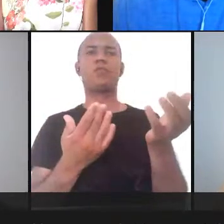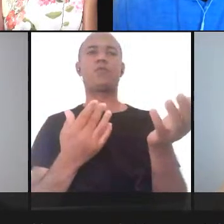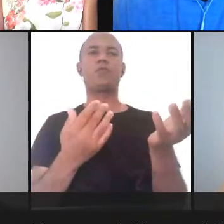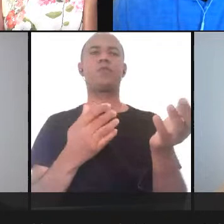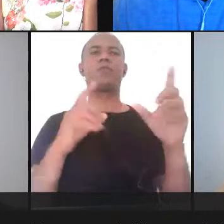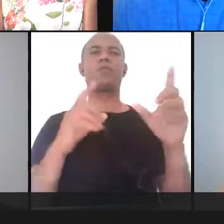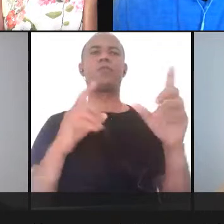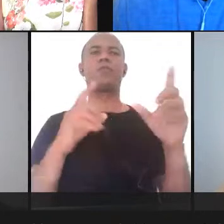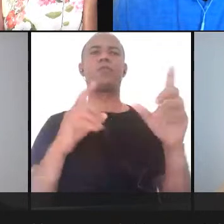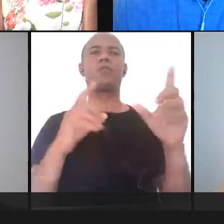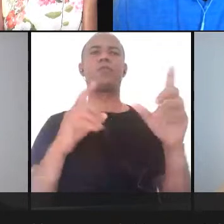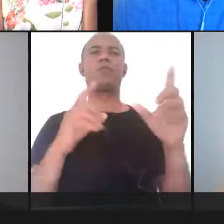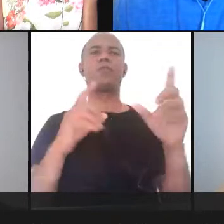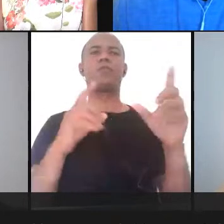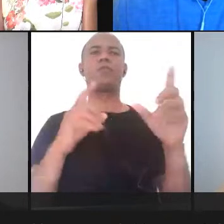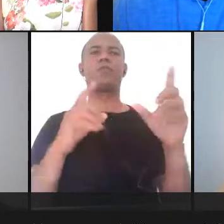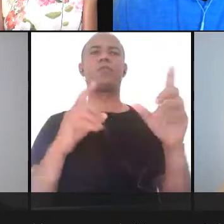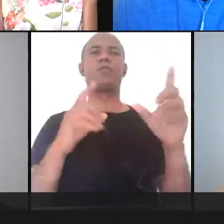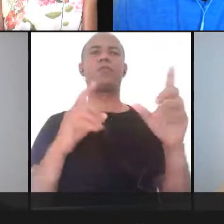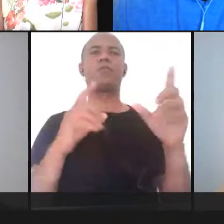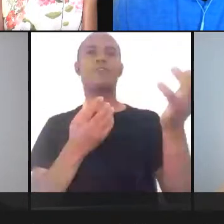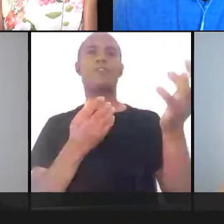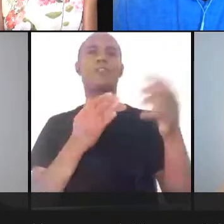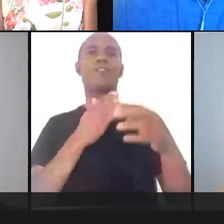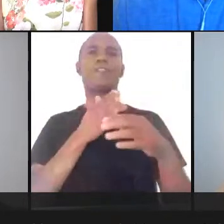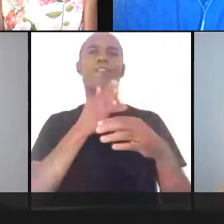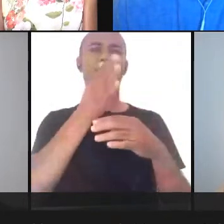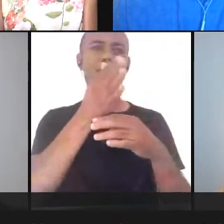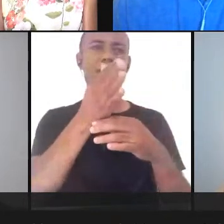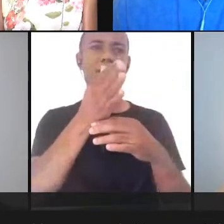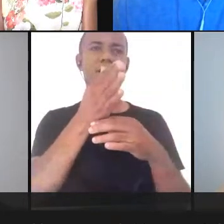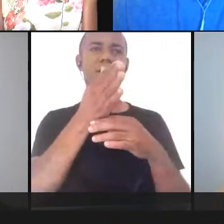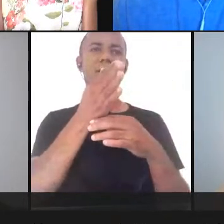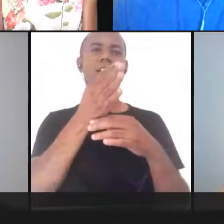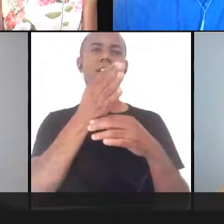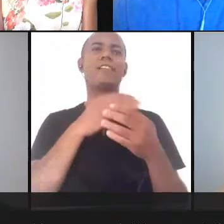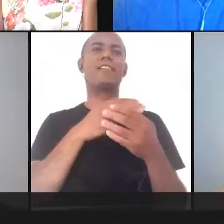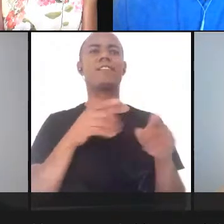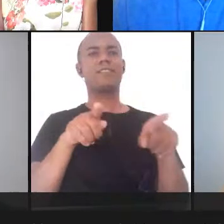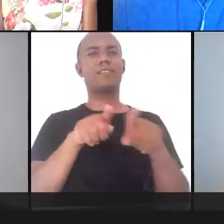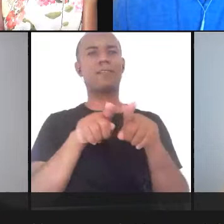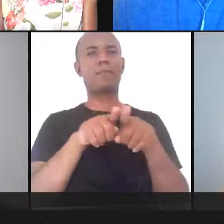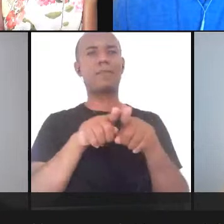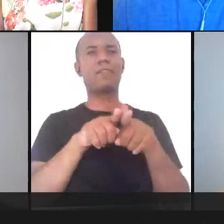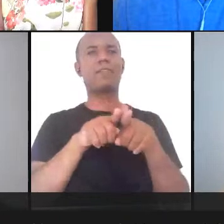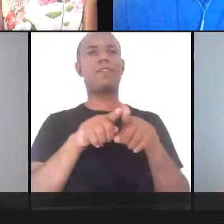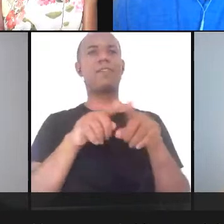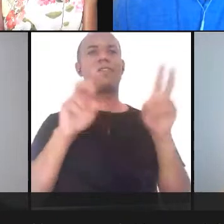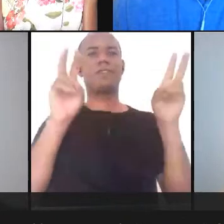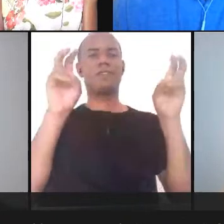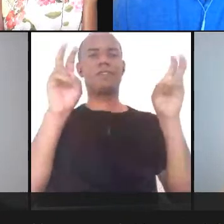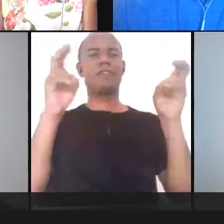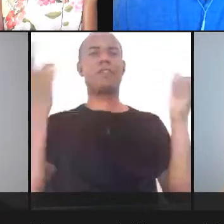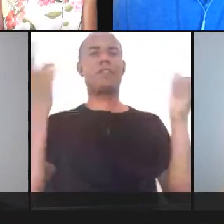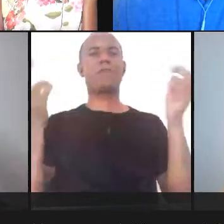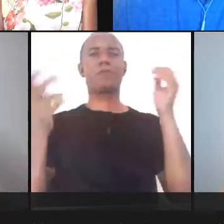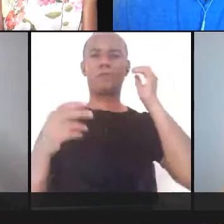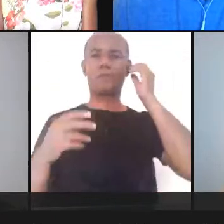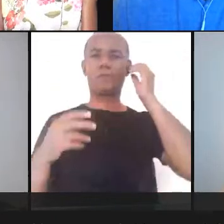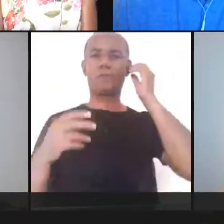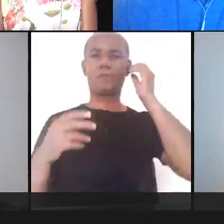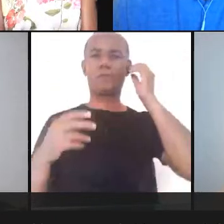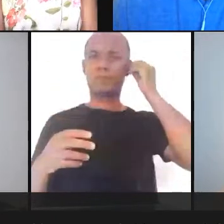em Moçambique, e não sei se foi lançado. Foi lançado no Brasil? Não, em Moçambique não. É mesmo por aí.